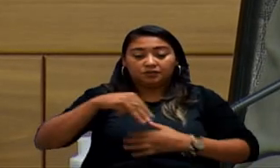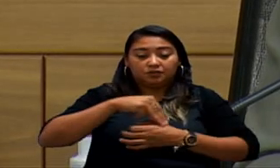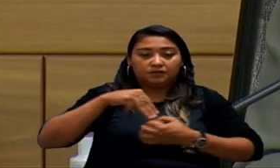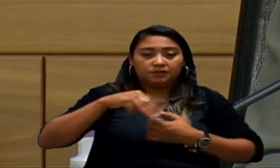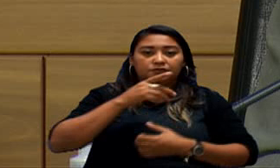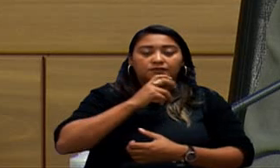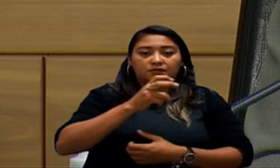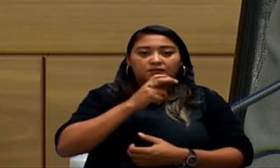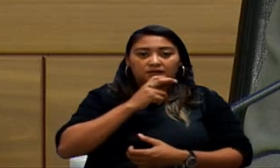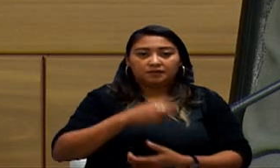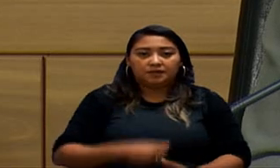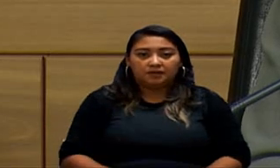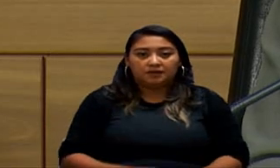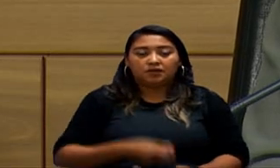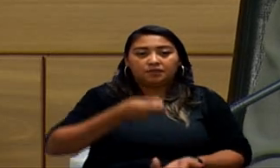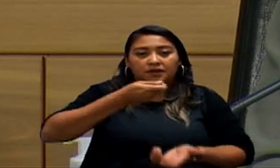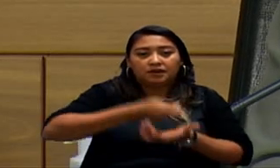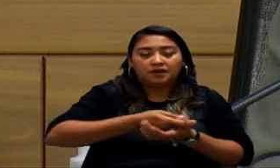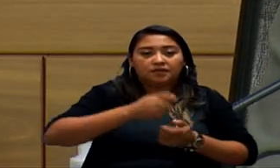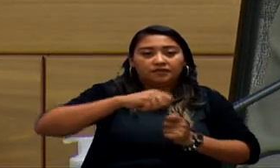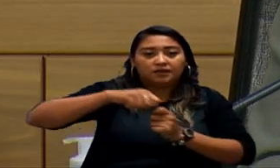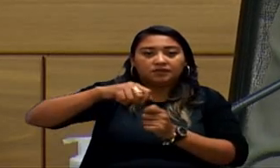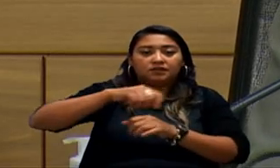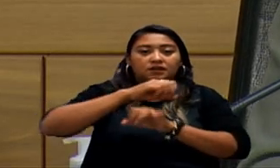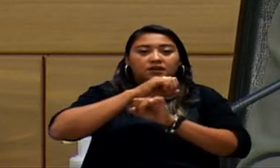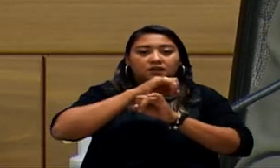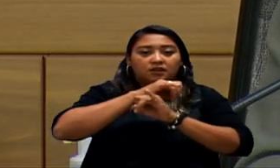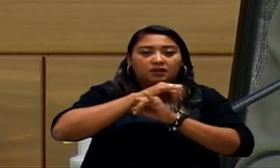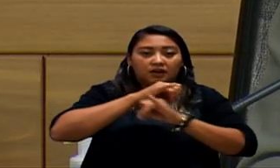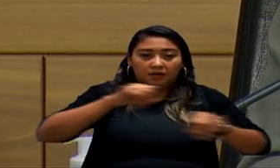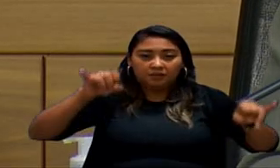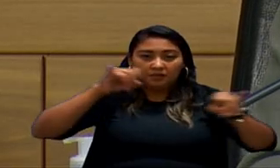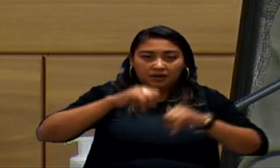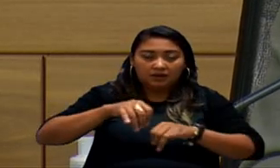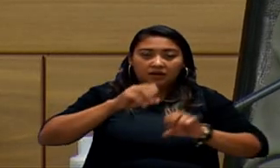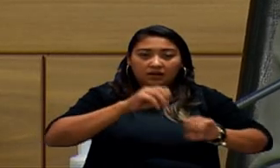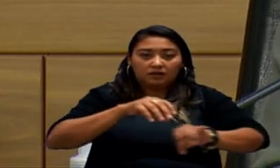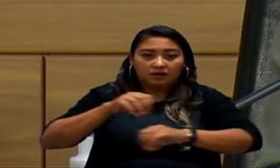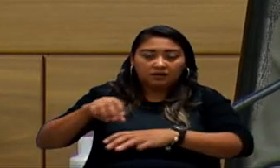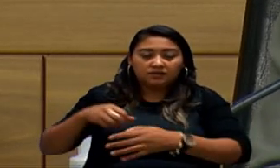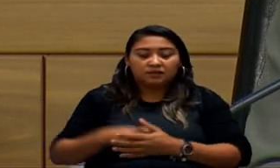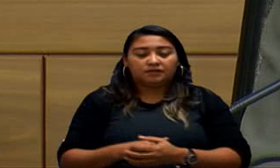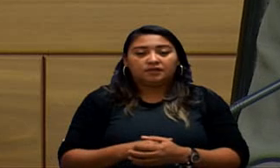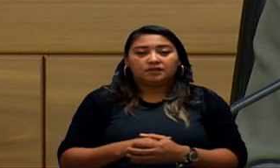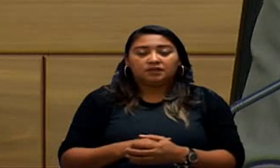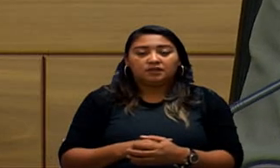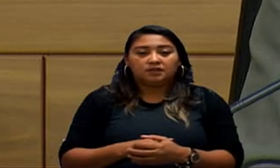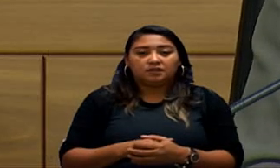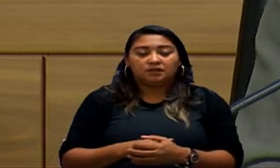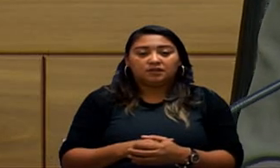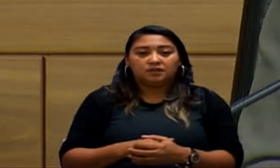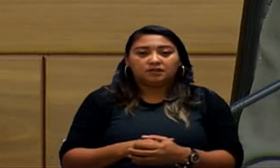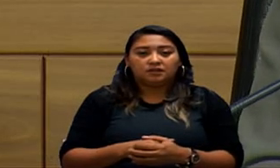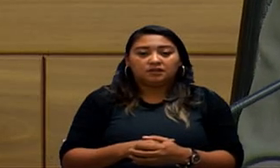Sorocaba fica obrigado a realizar campanhas educativas com periodicidade,